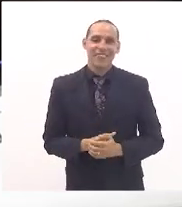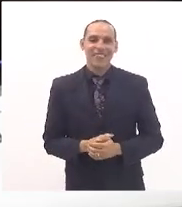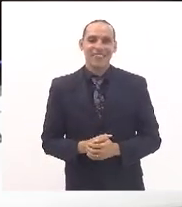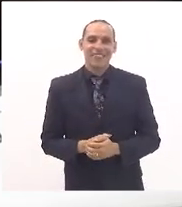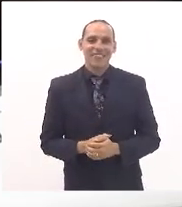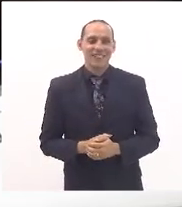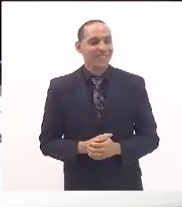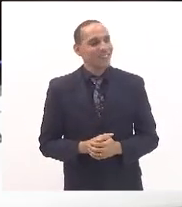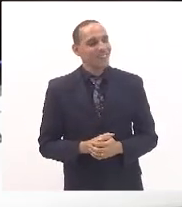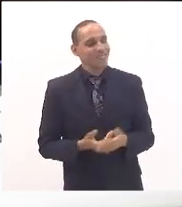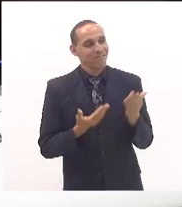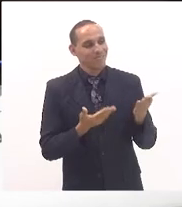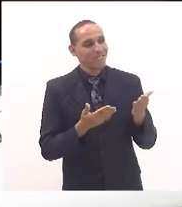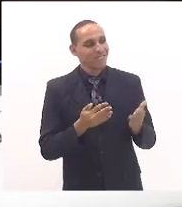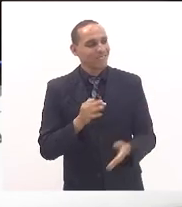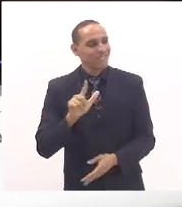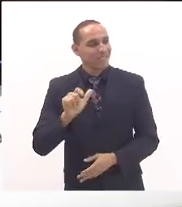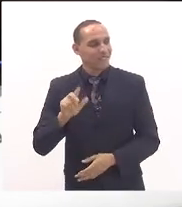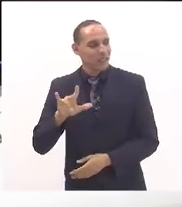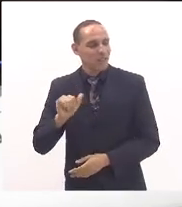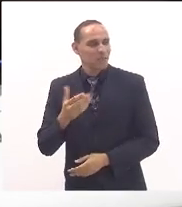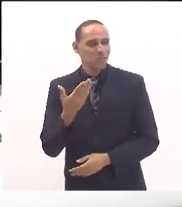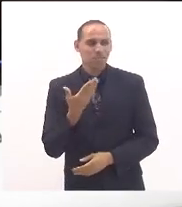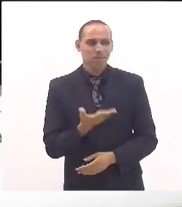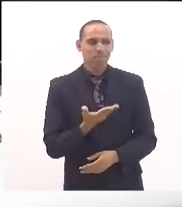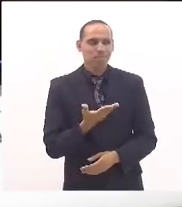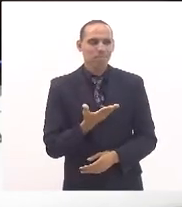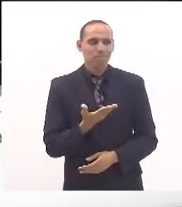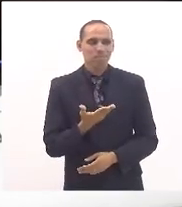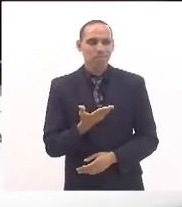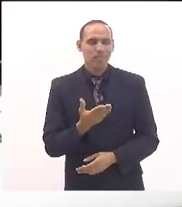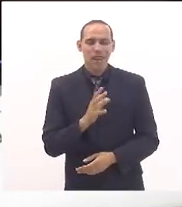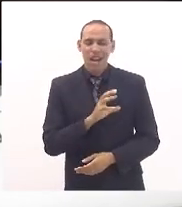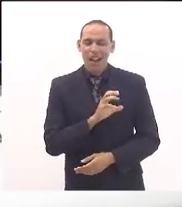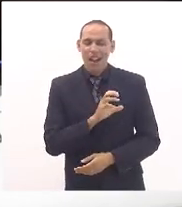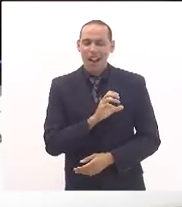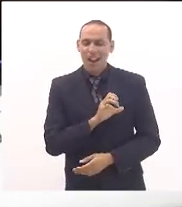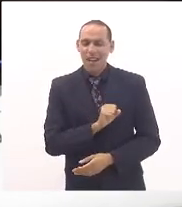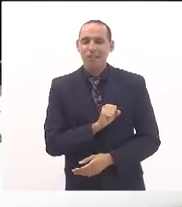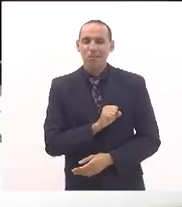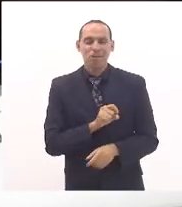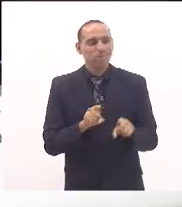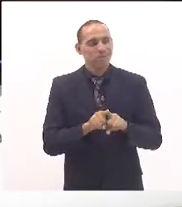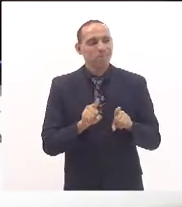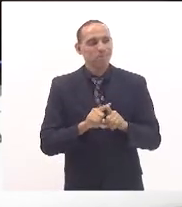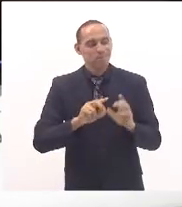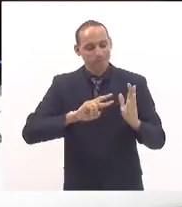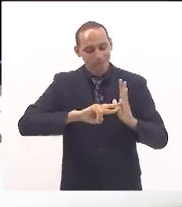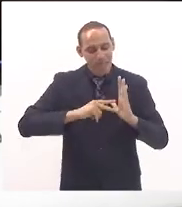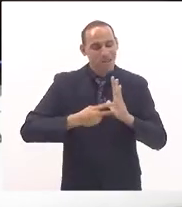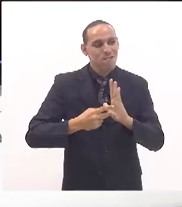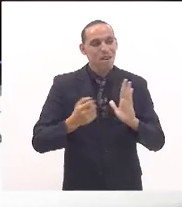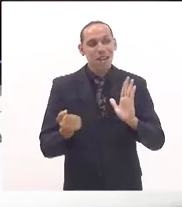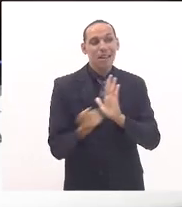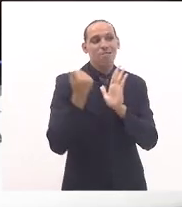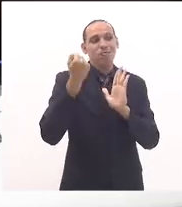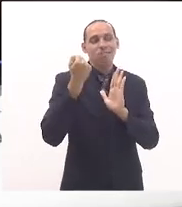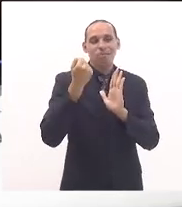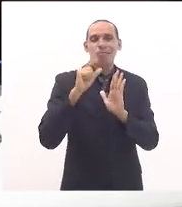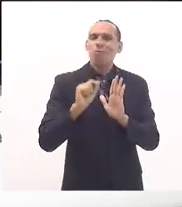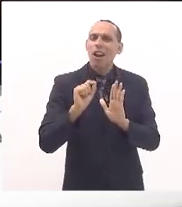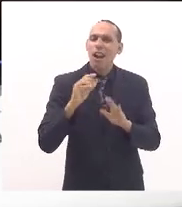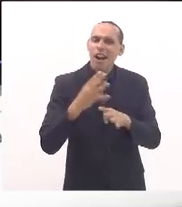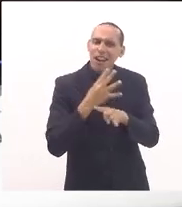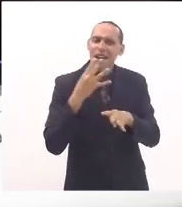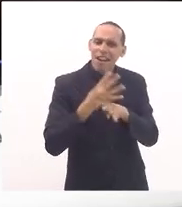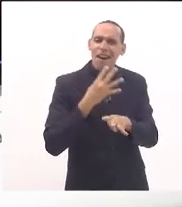Flávia você para além de uma pessoa muito querida você significa para mim símbolo muito grande de